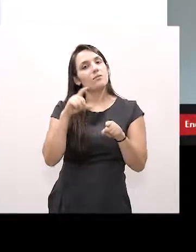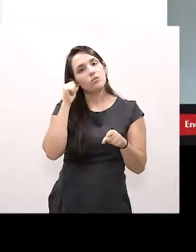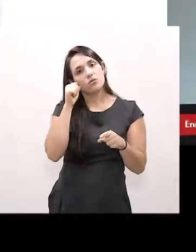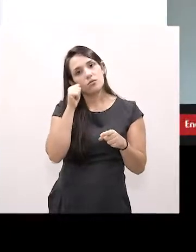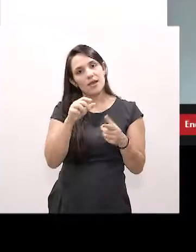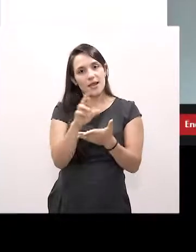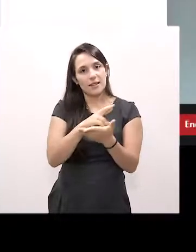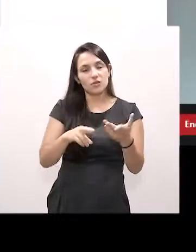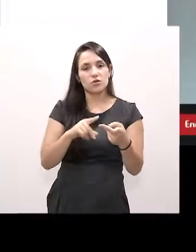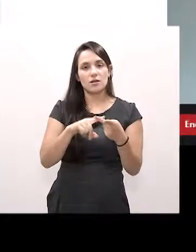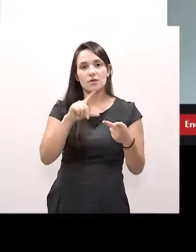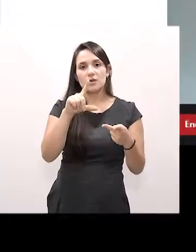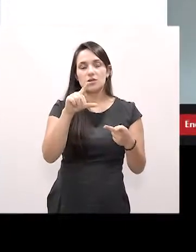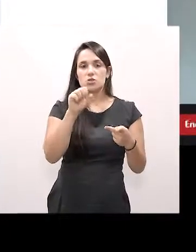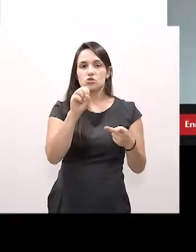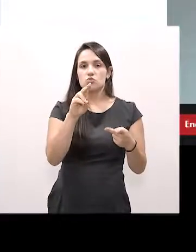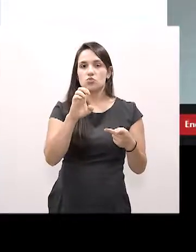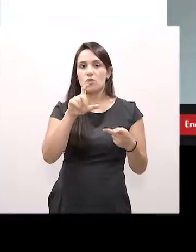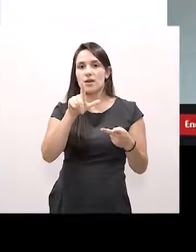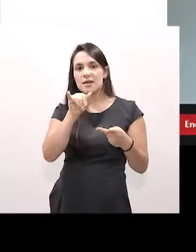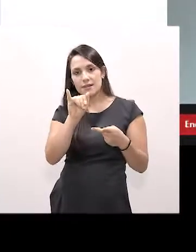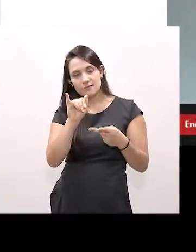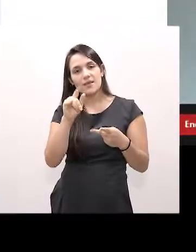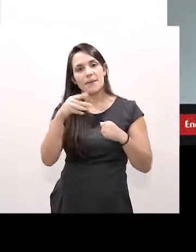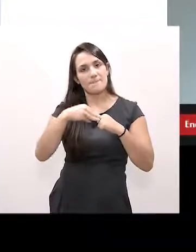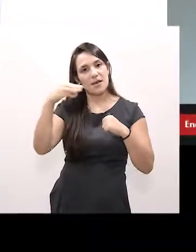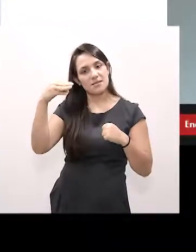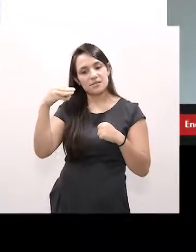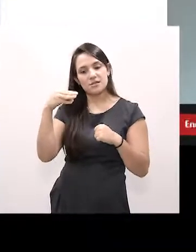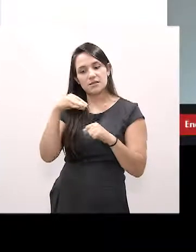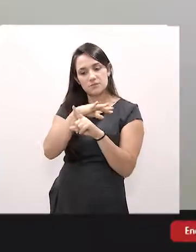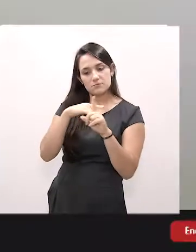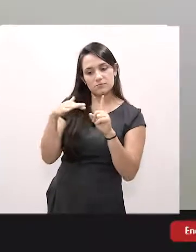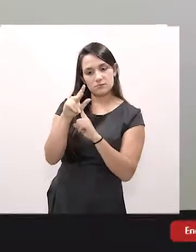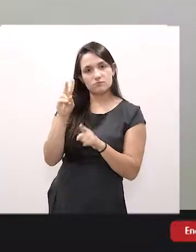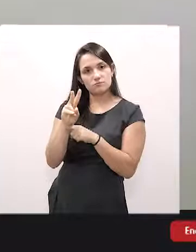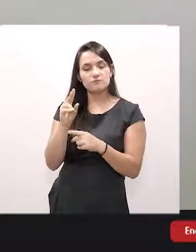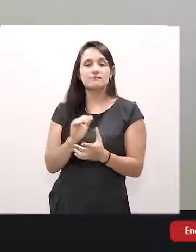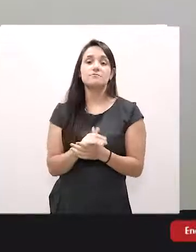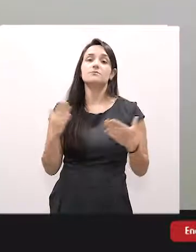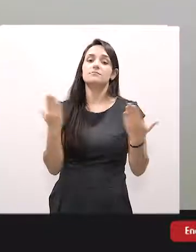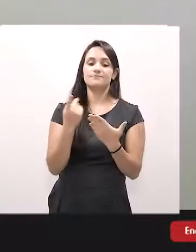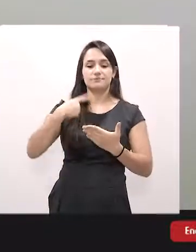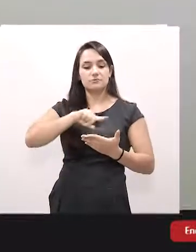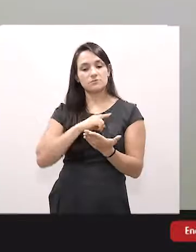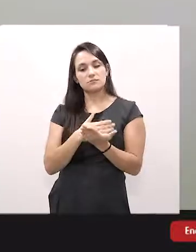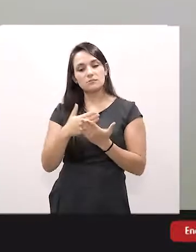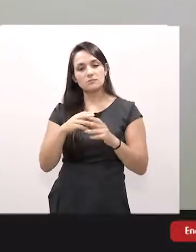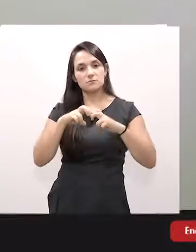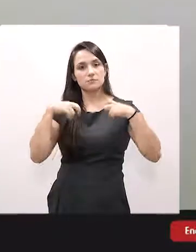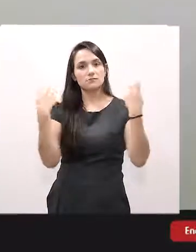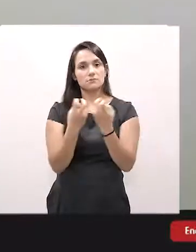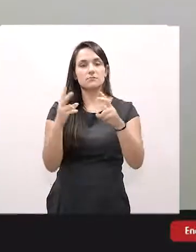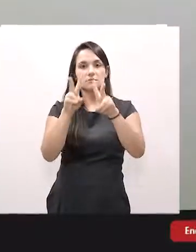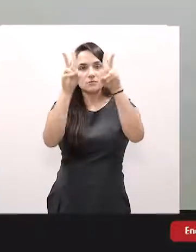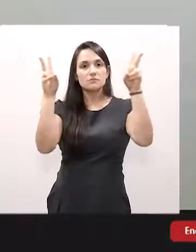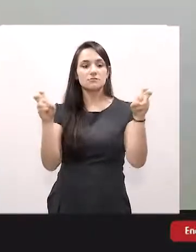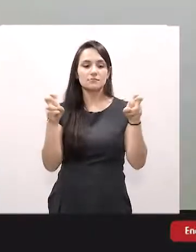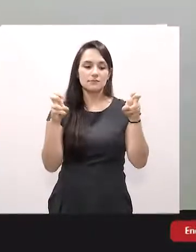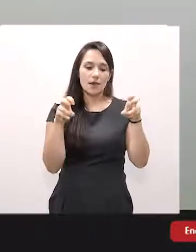relatoria coube a Sueli Teixeira, mestre em saneamento ambiental. Iniciando agora a nossa mesa